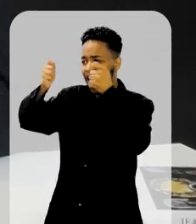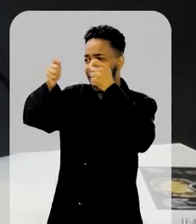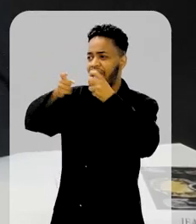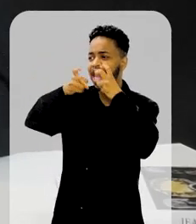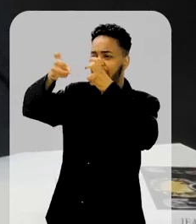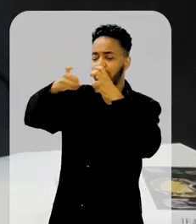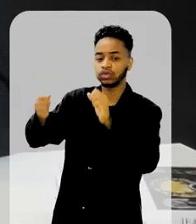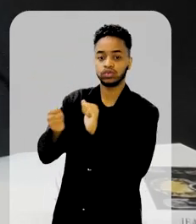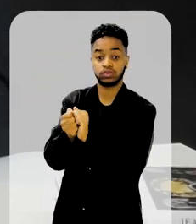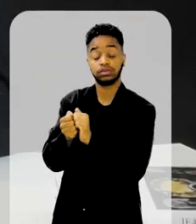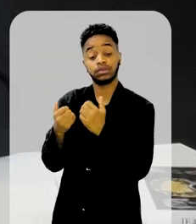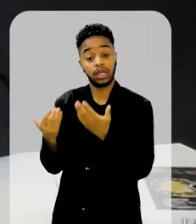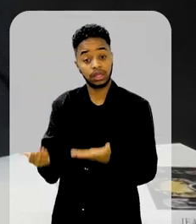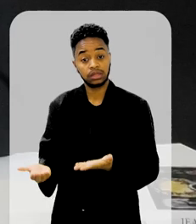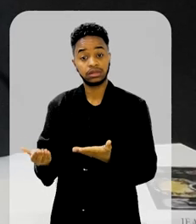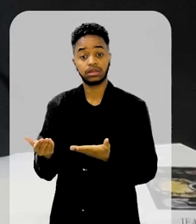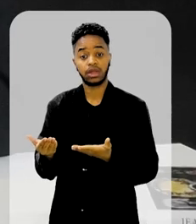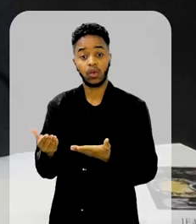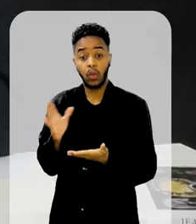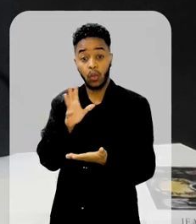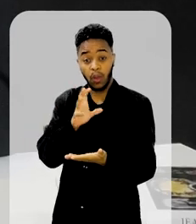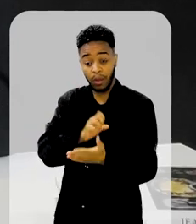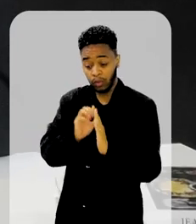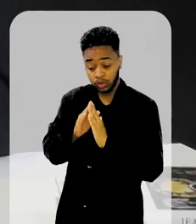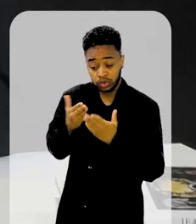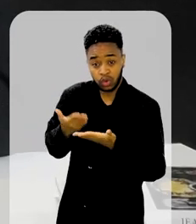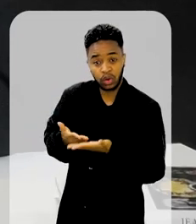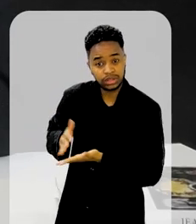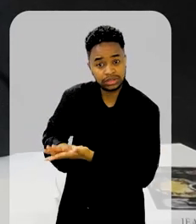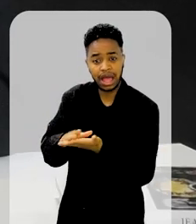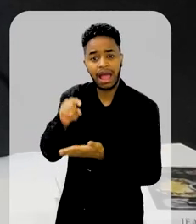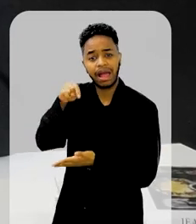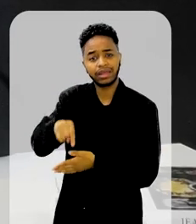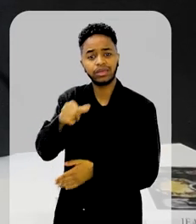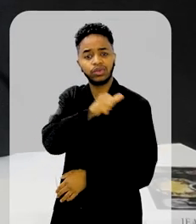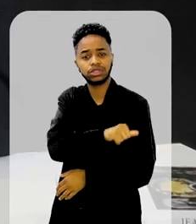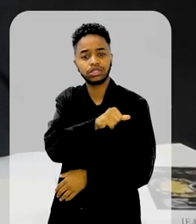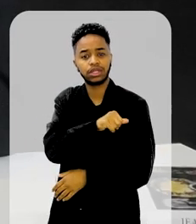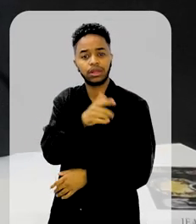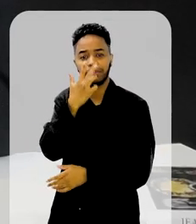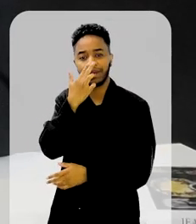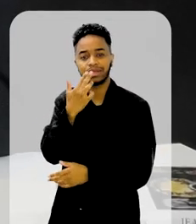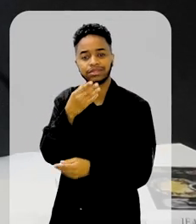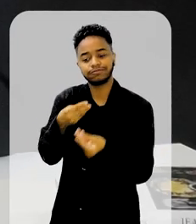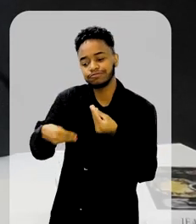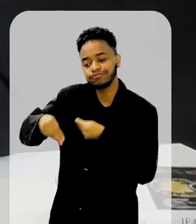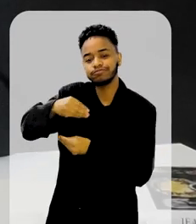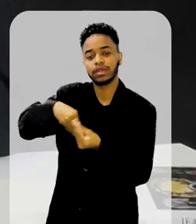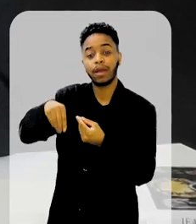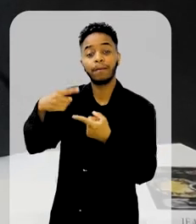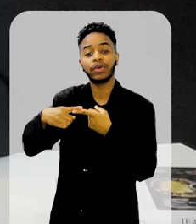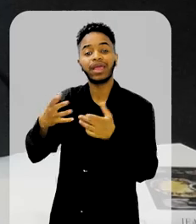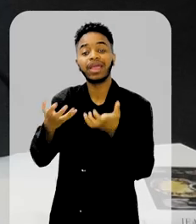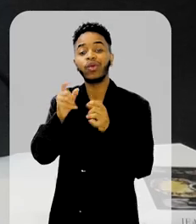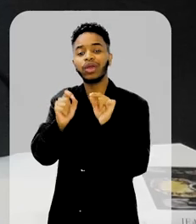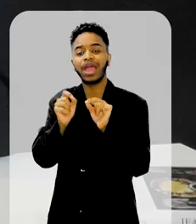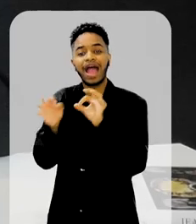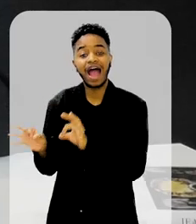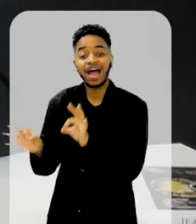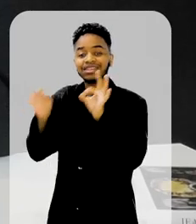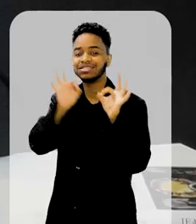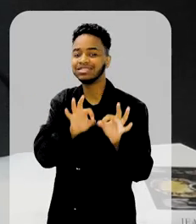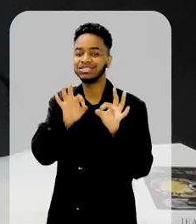vai vibrar Então essa coisa do do do do amor pela Escola aqui no Rio ela é mais amena porque você quer assistir o